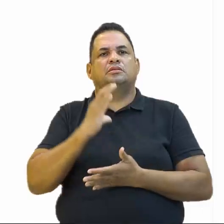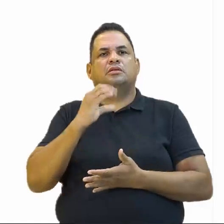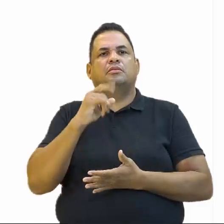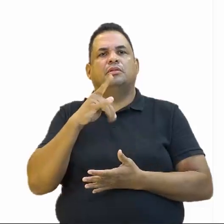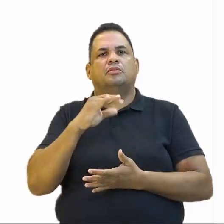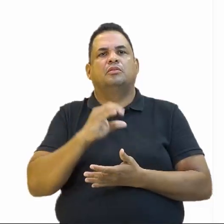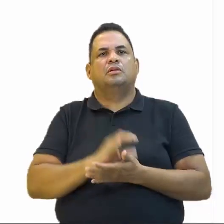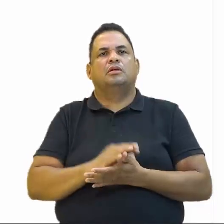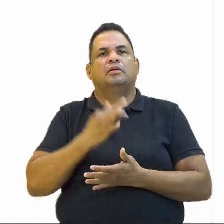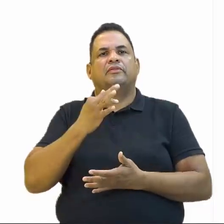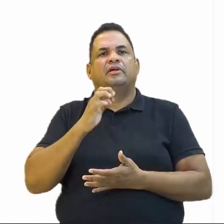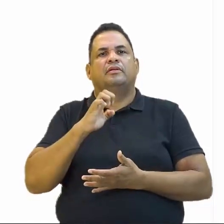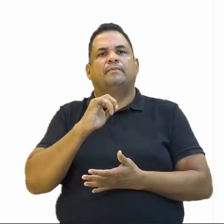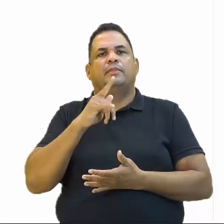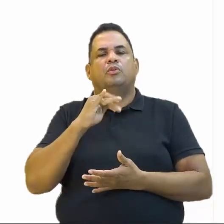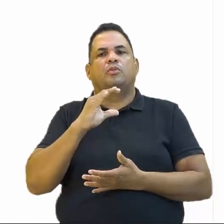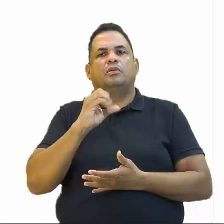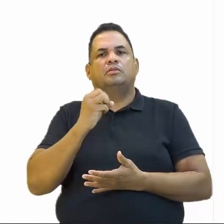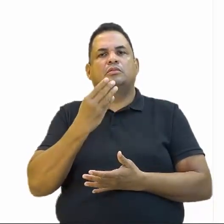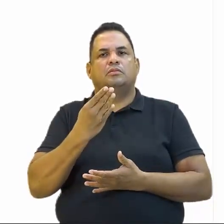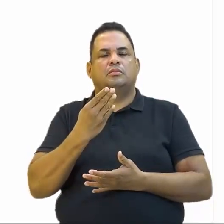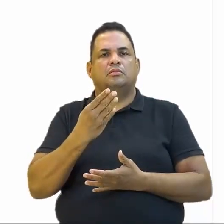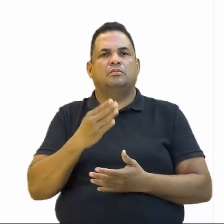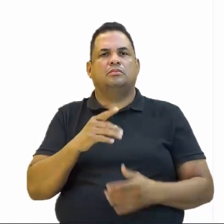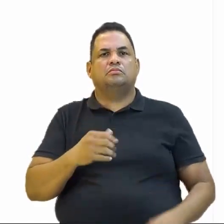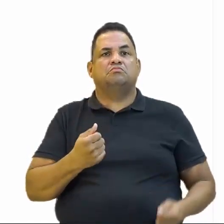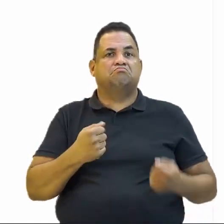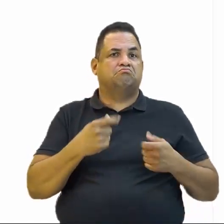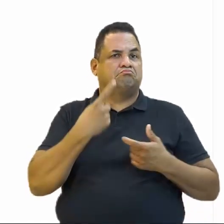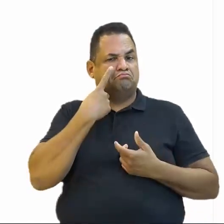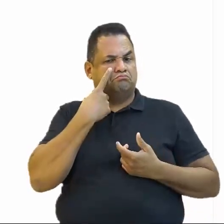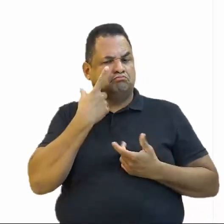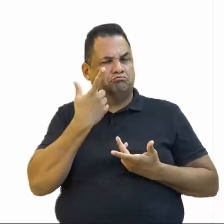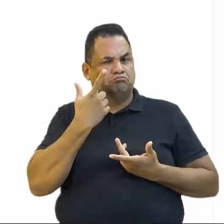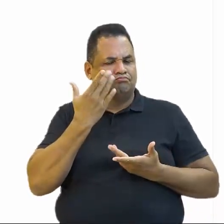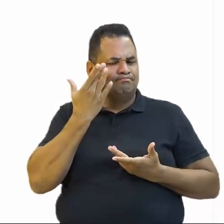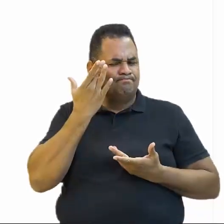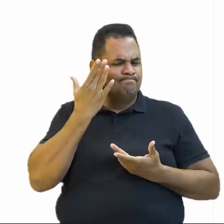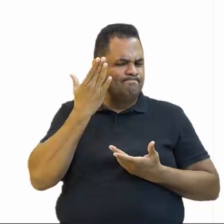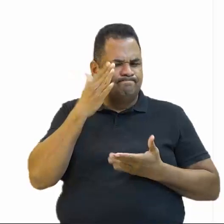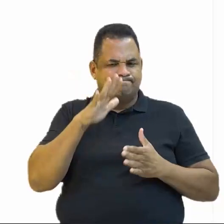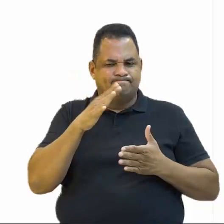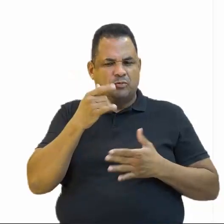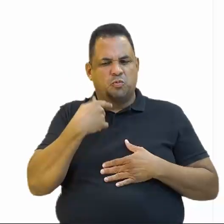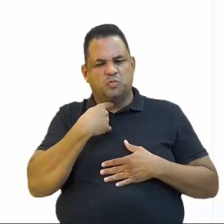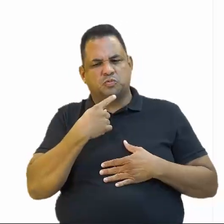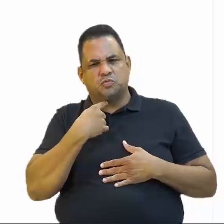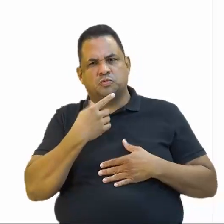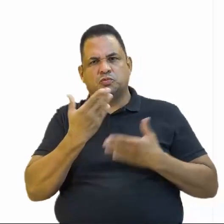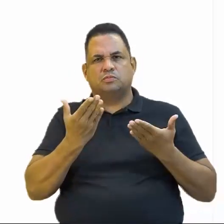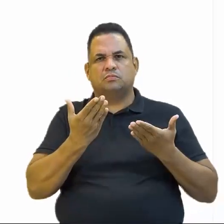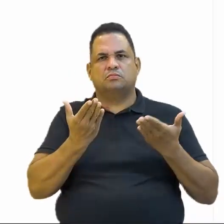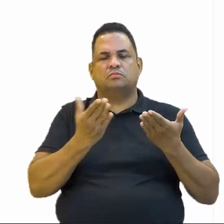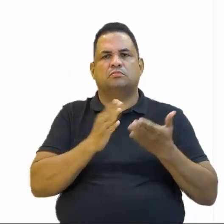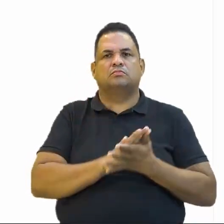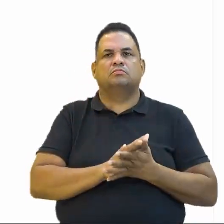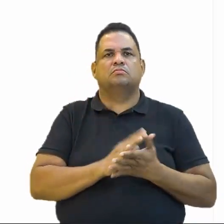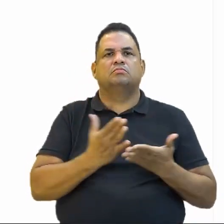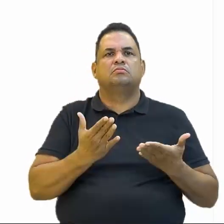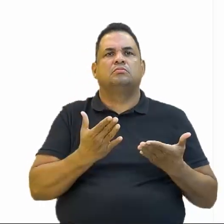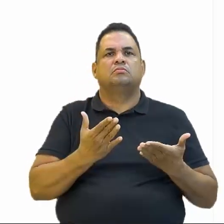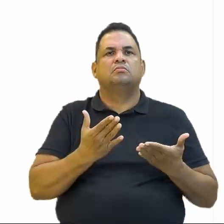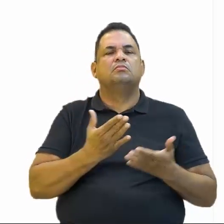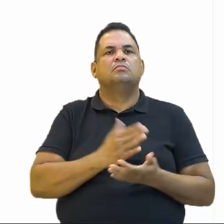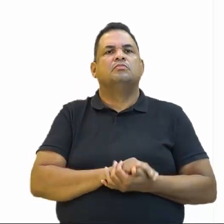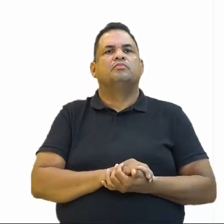CaPO4, FePO4. Aí você pode, eu não tenho certeza, professora, se esses dois aqui, eu sei que o NaCl é